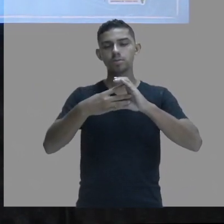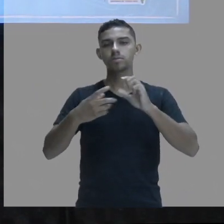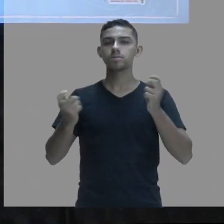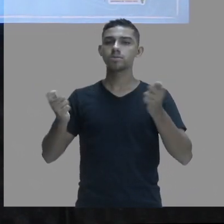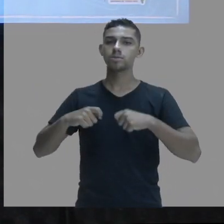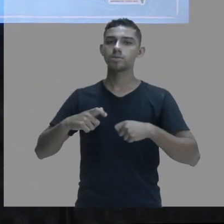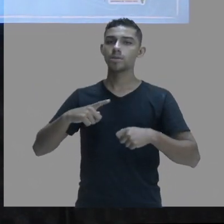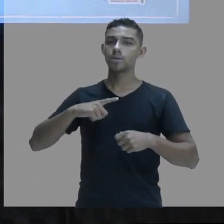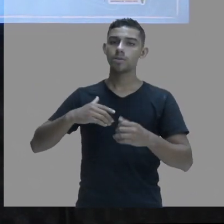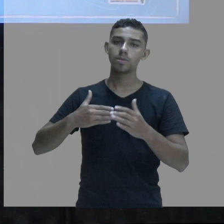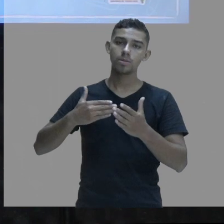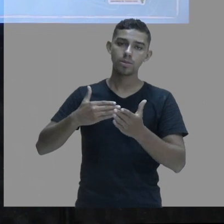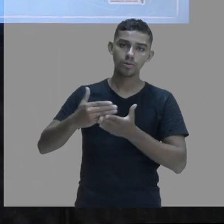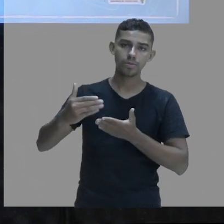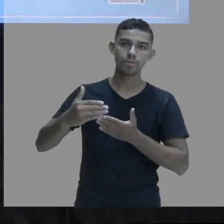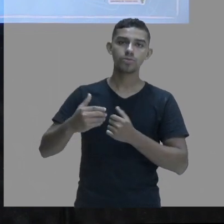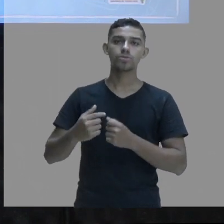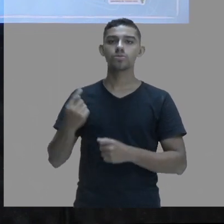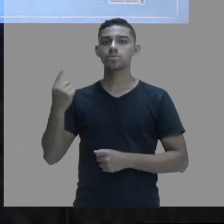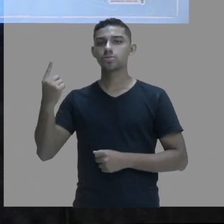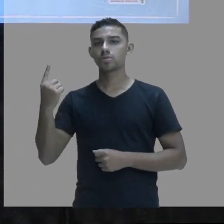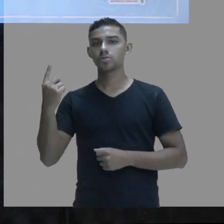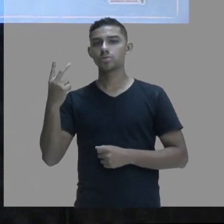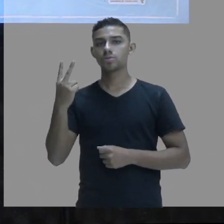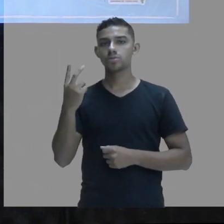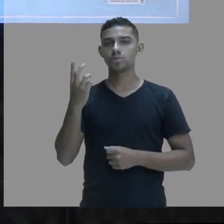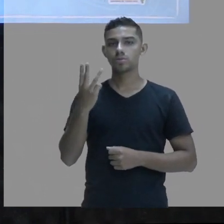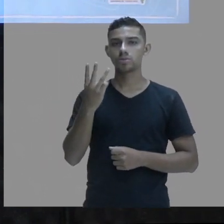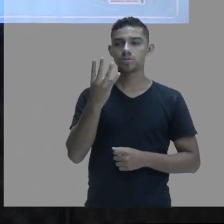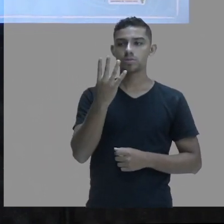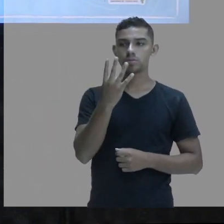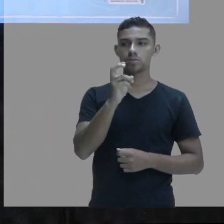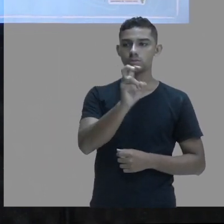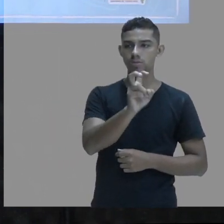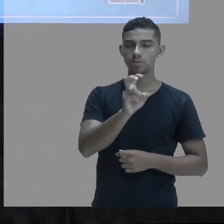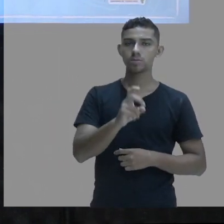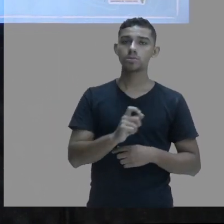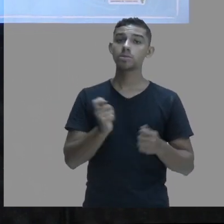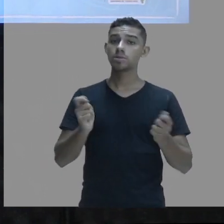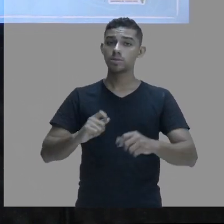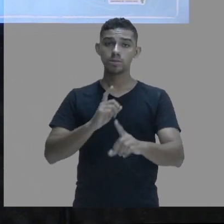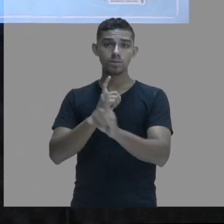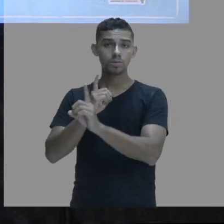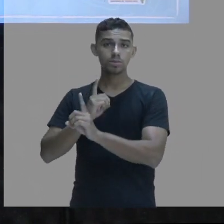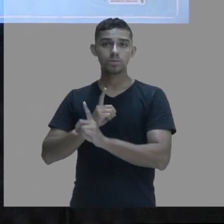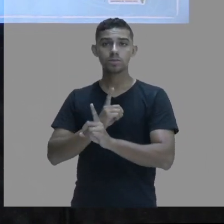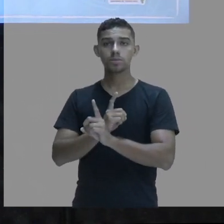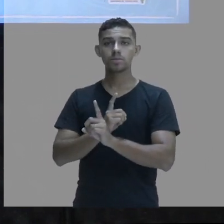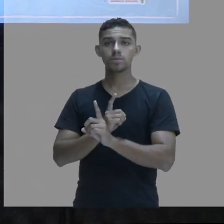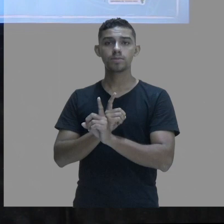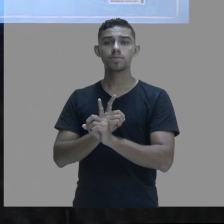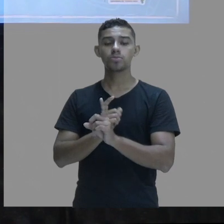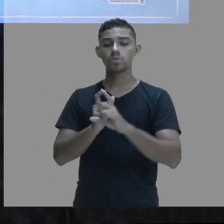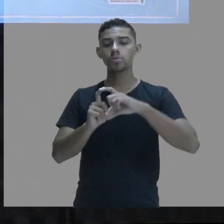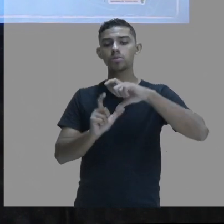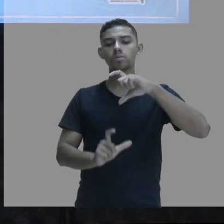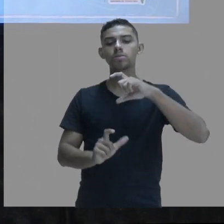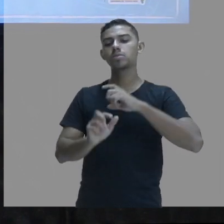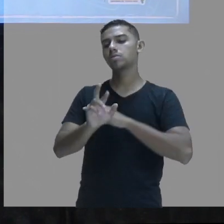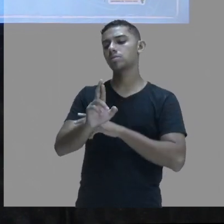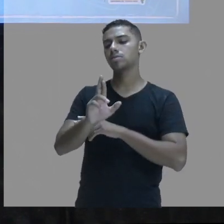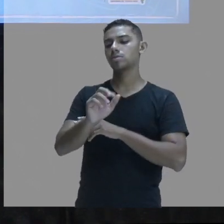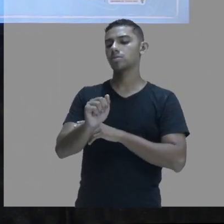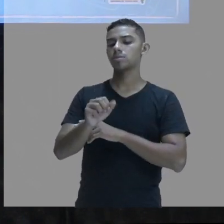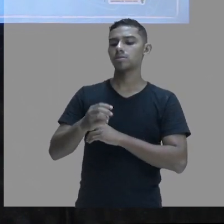numeração. 1, 2, 3, 4, 5. Eu preciso identificar a posição da ramificação. Onde está